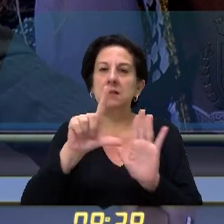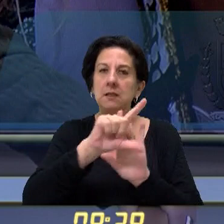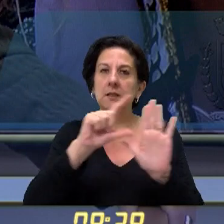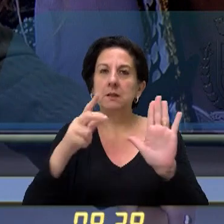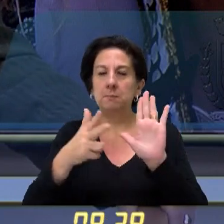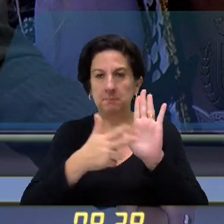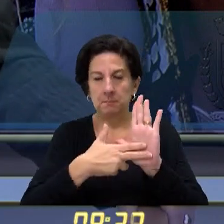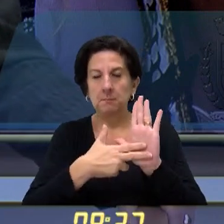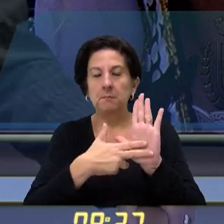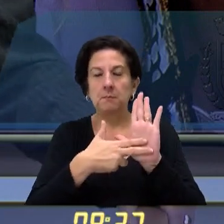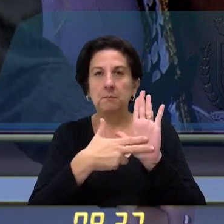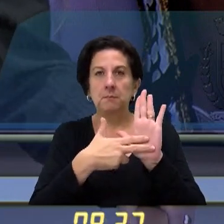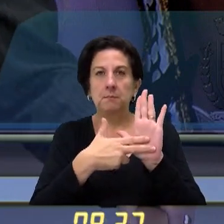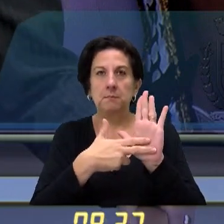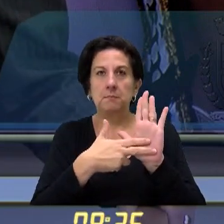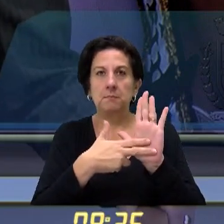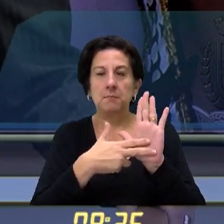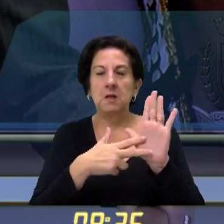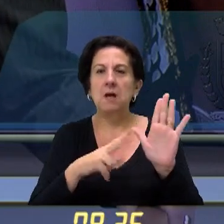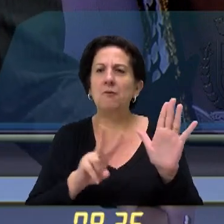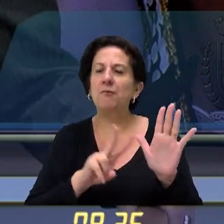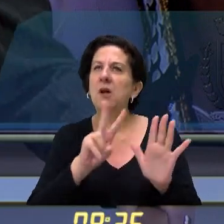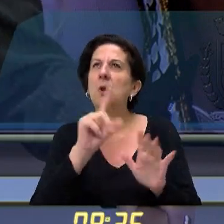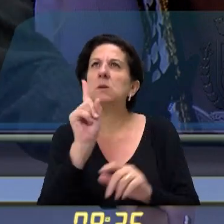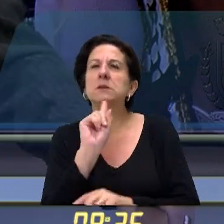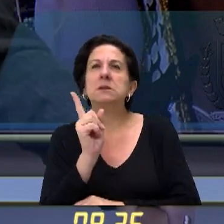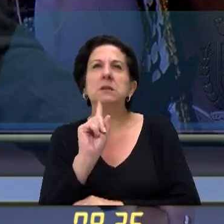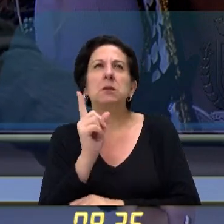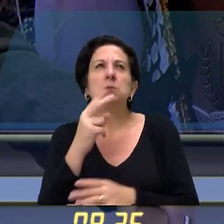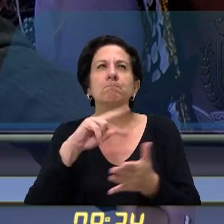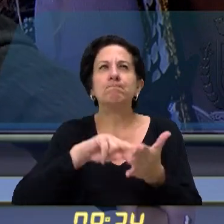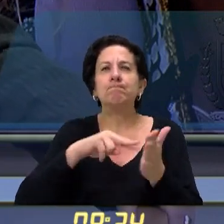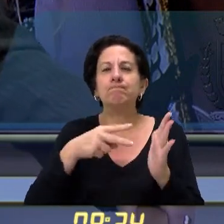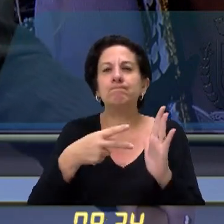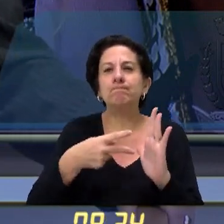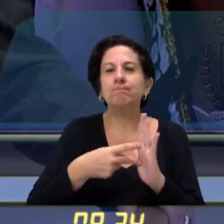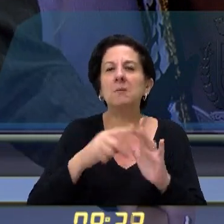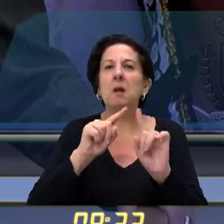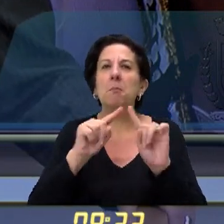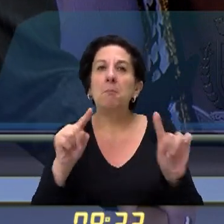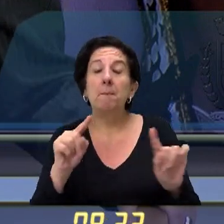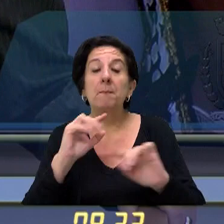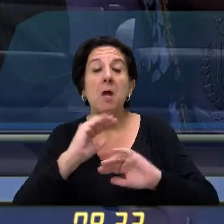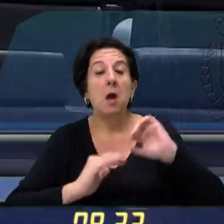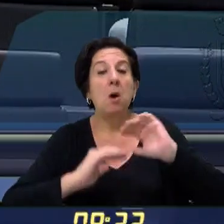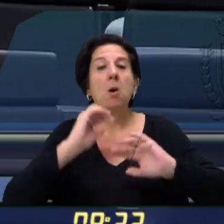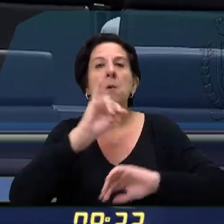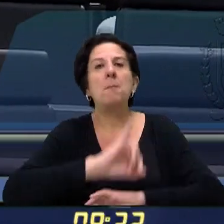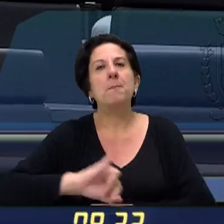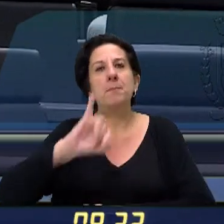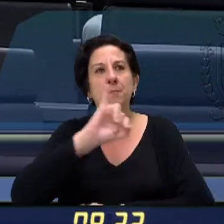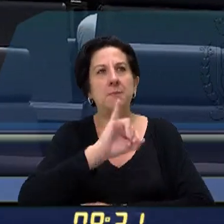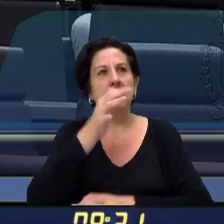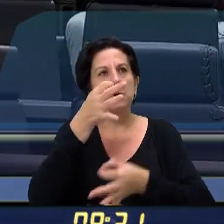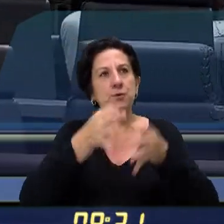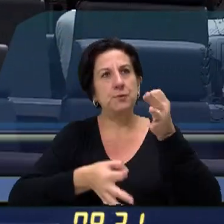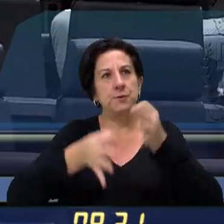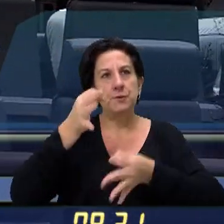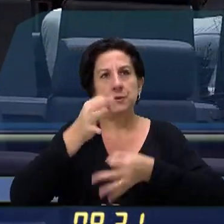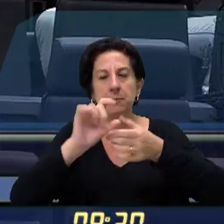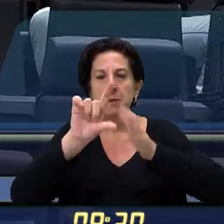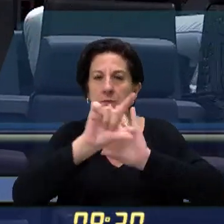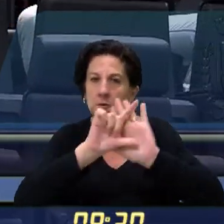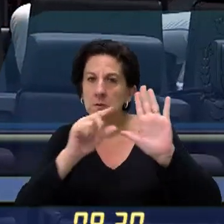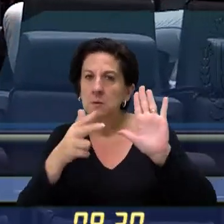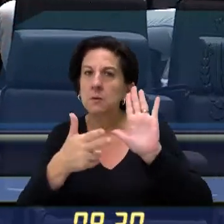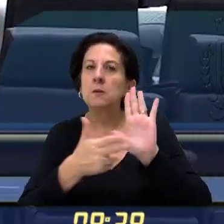emendamos são valores não muito significativos, mas de obras importantes que nós justamente estamos